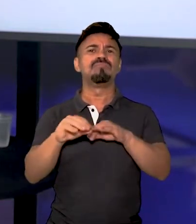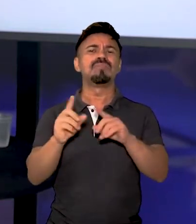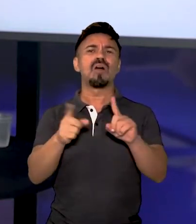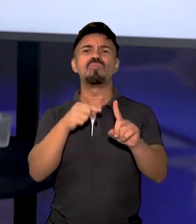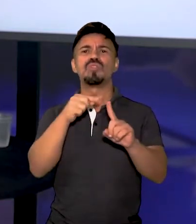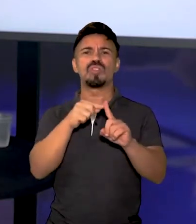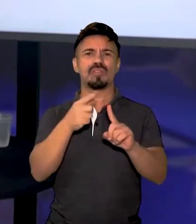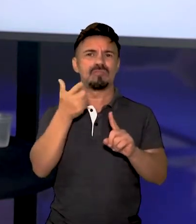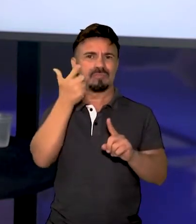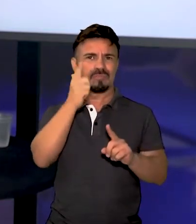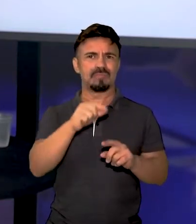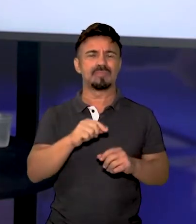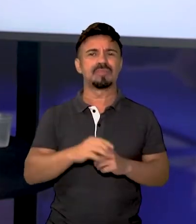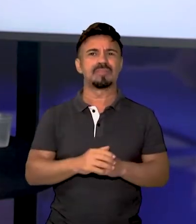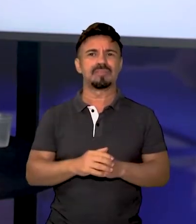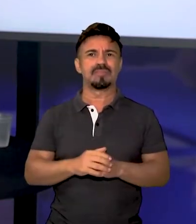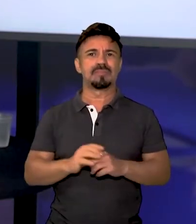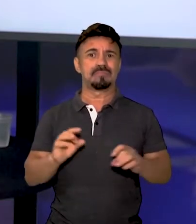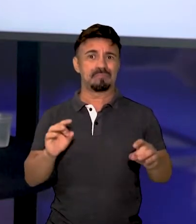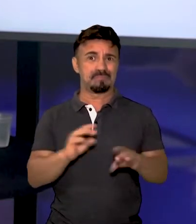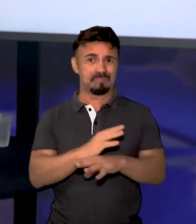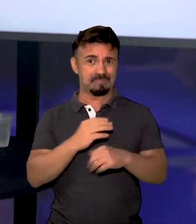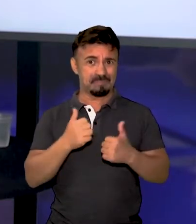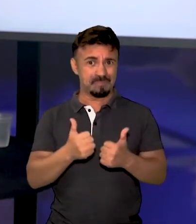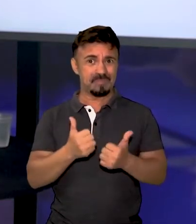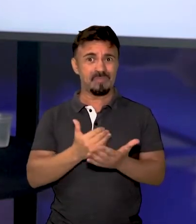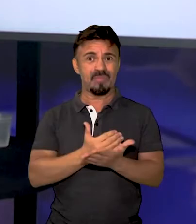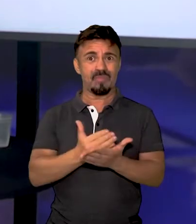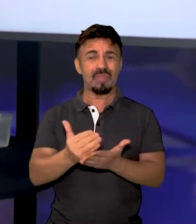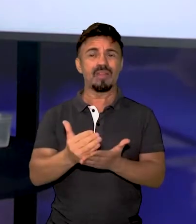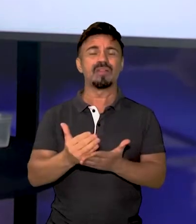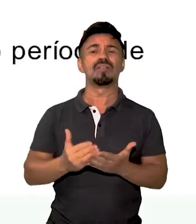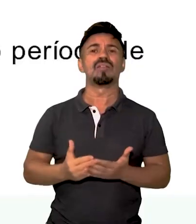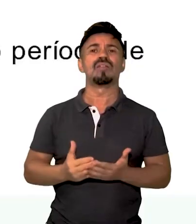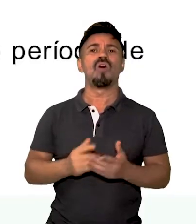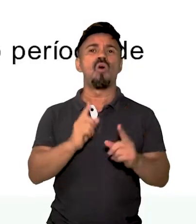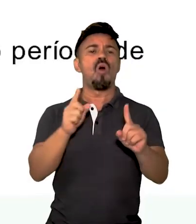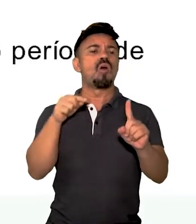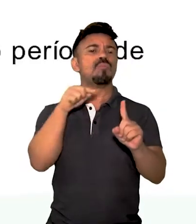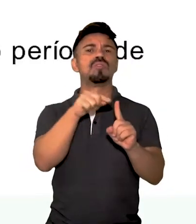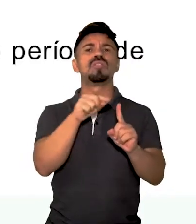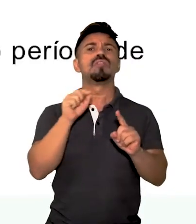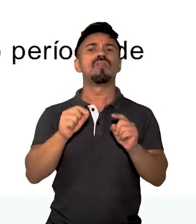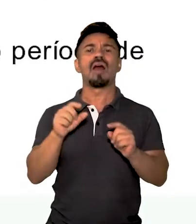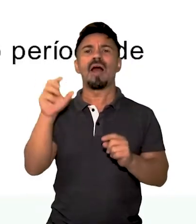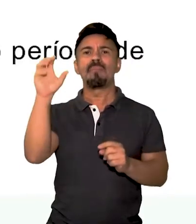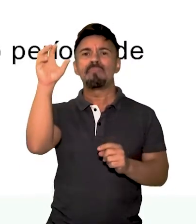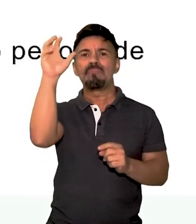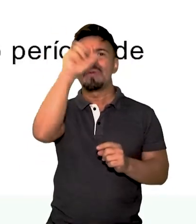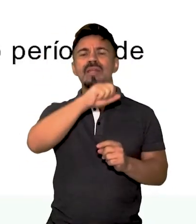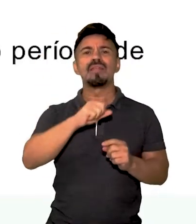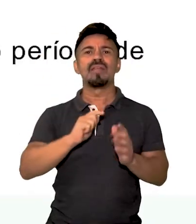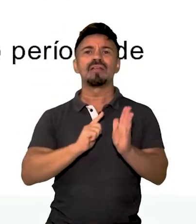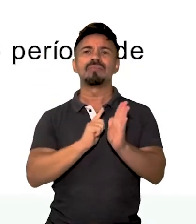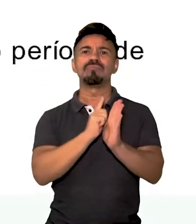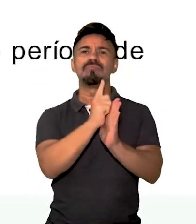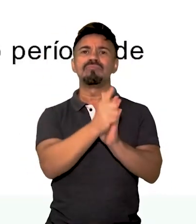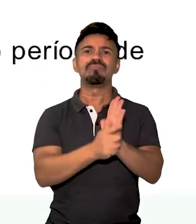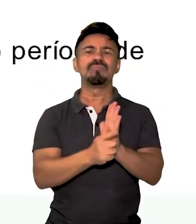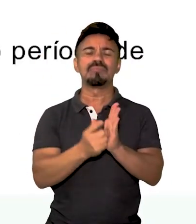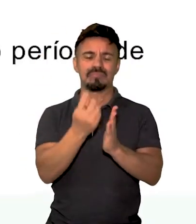alcançar. Vamos lá? Estão preparados? O objetivo da nossa aula é aprender o sentido geral dos